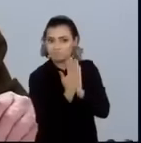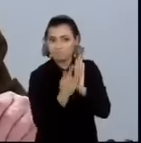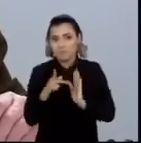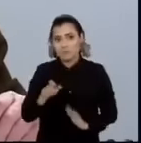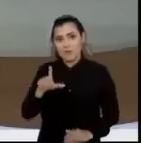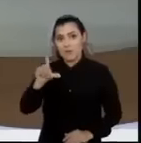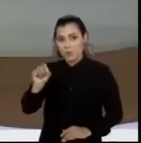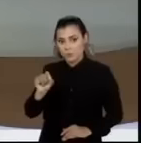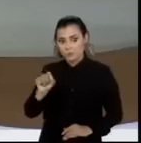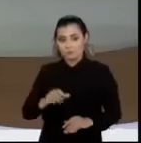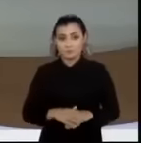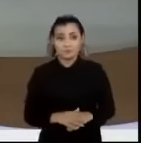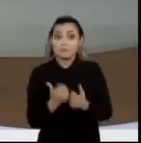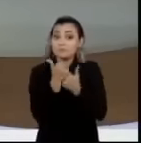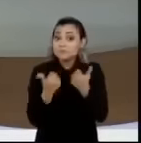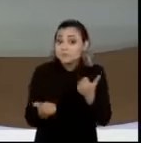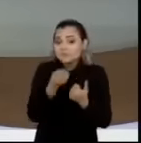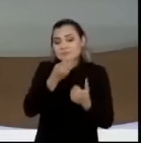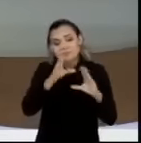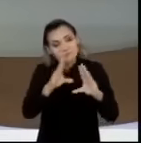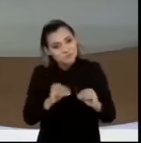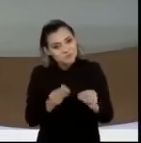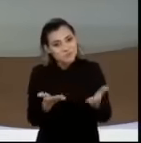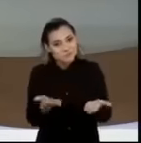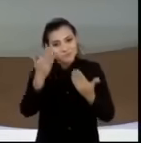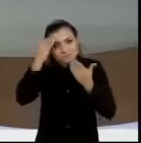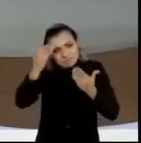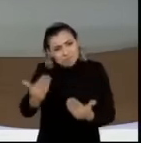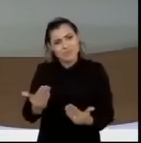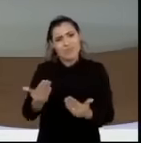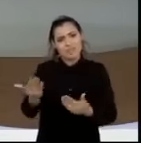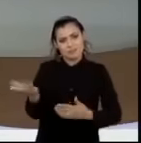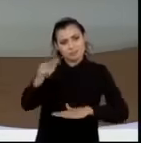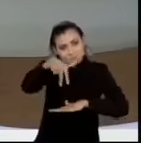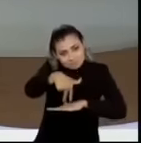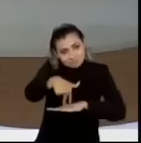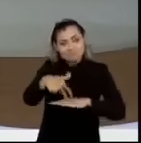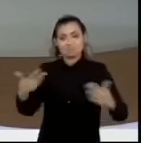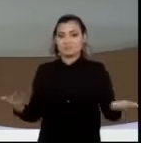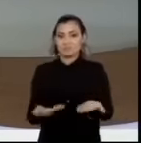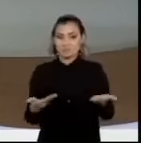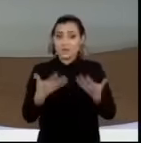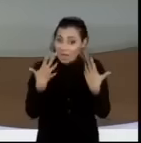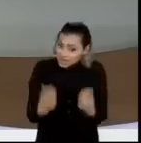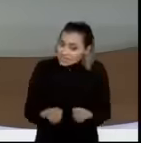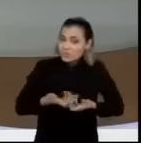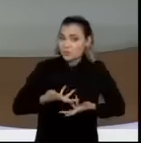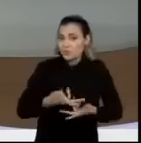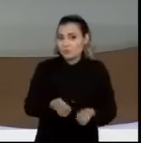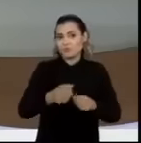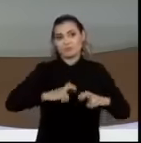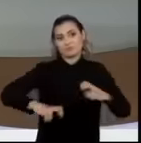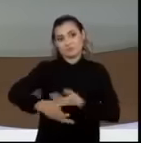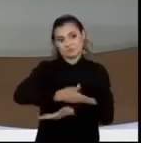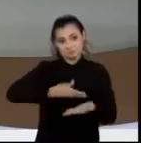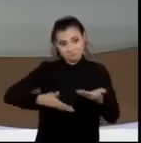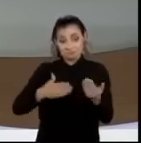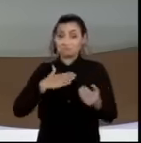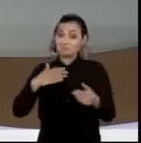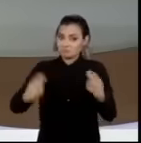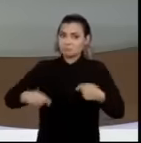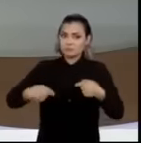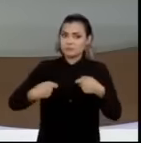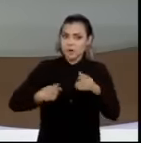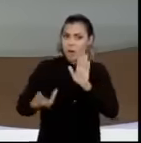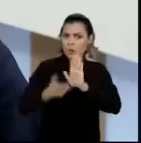Caruso. Ministro, boa noite. Muito obrigada por ter aceitado o convite do Roda Viva. Eu preciso